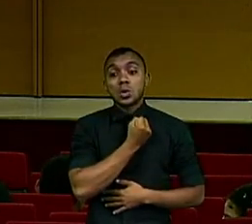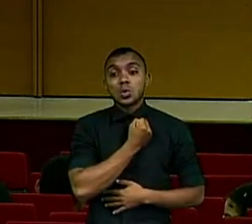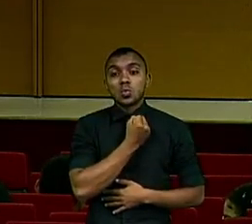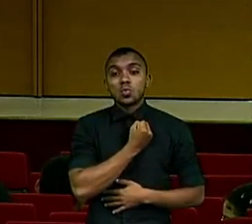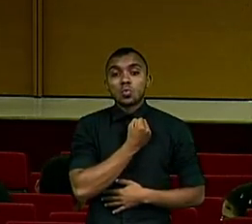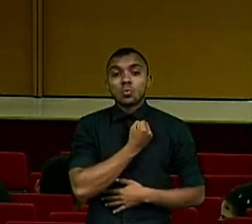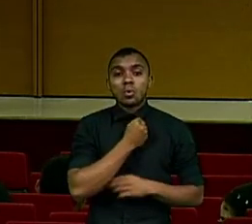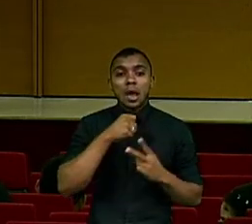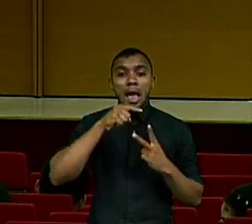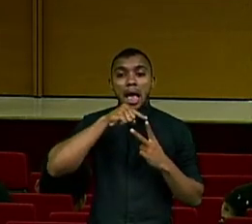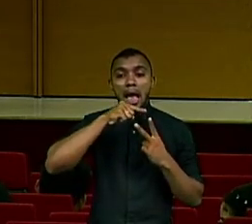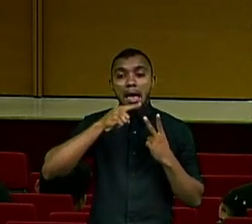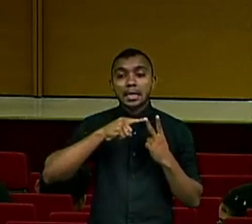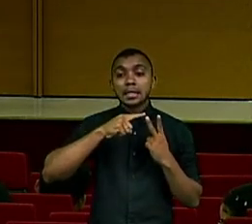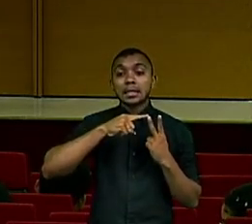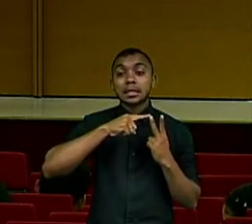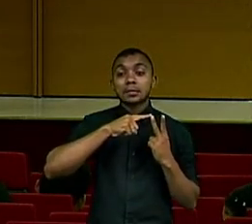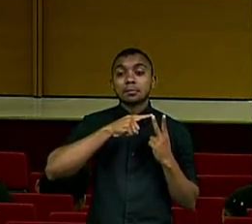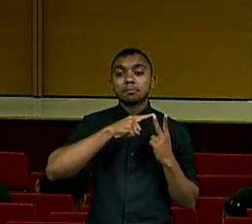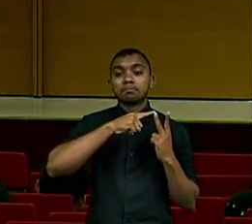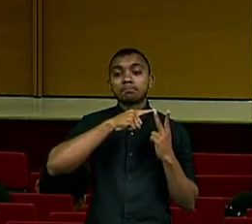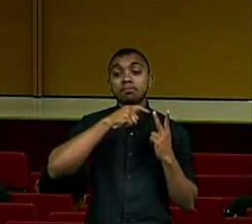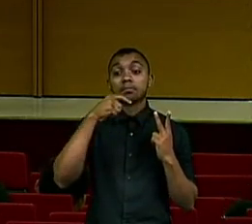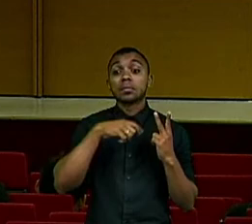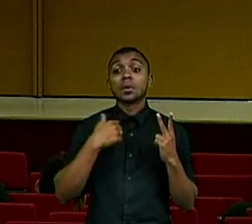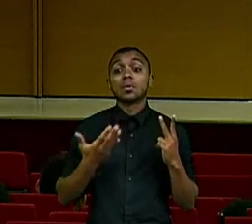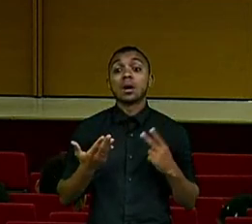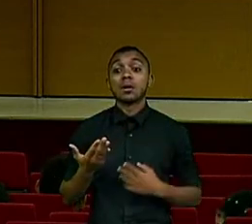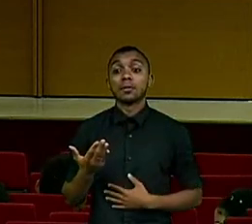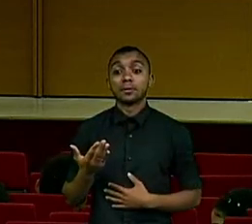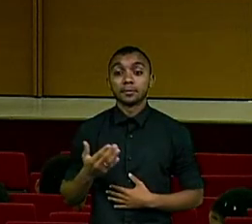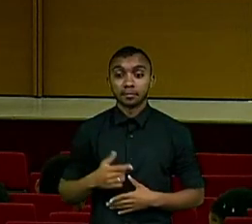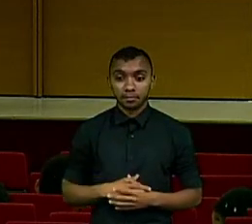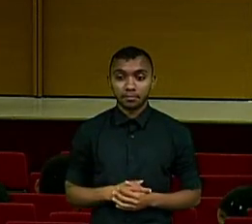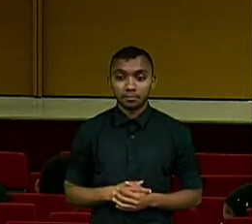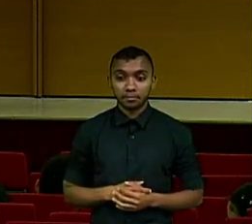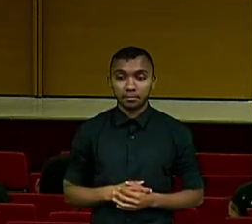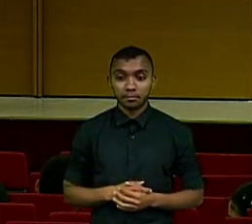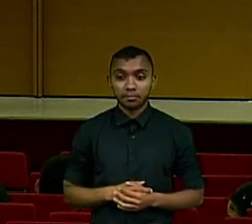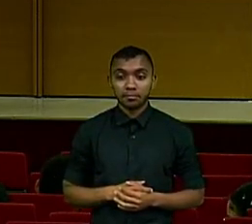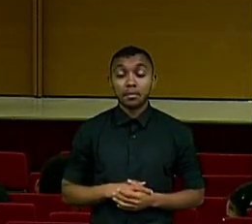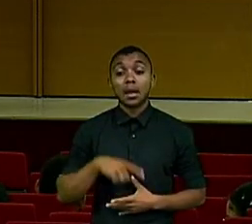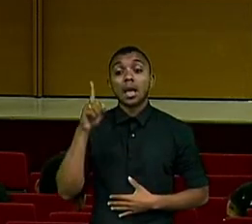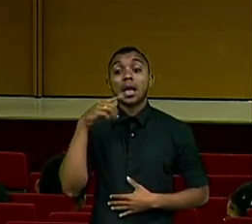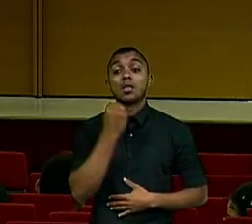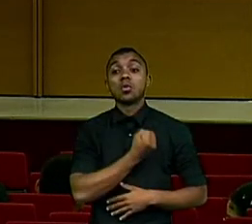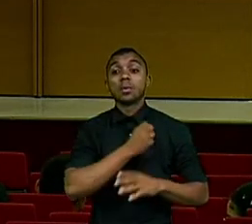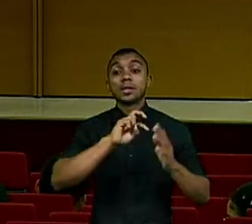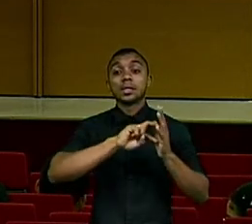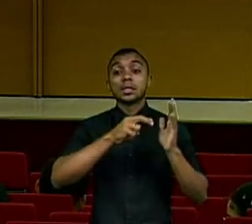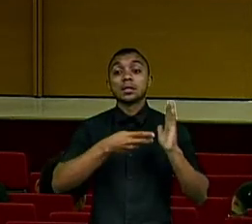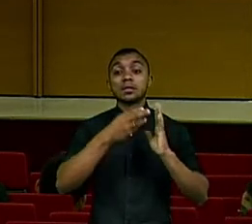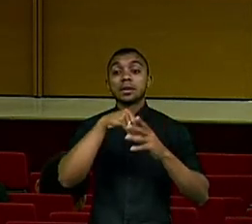a raiz quadrada e se tesão aí é a força tensora